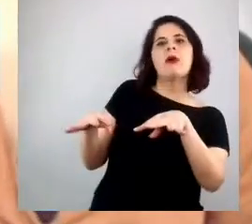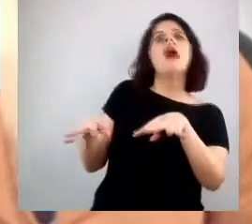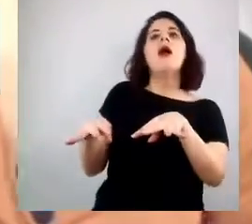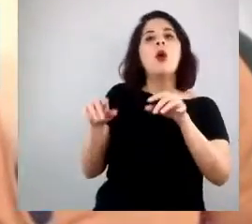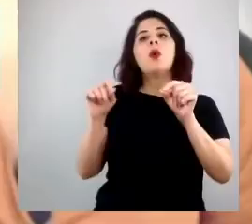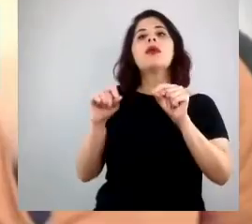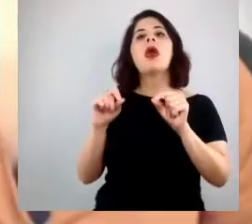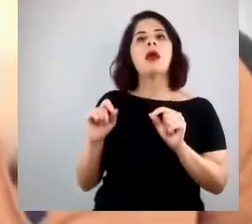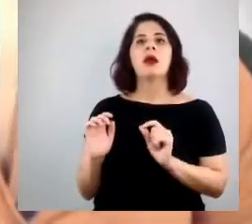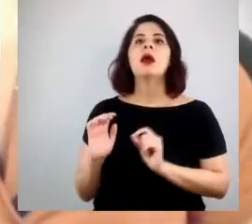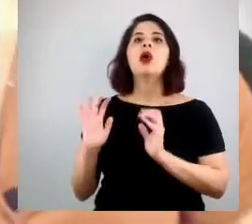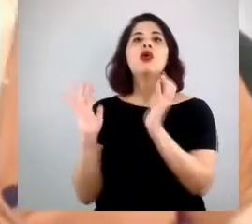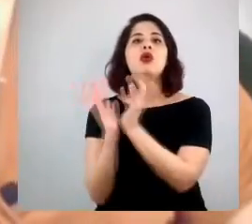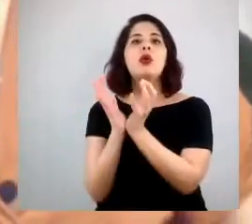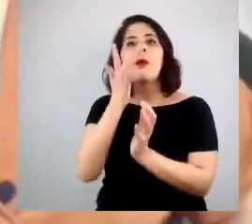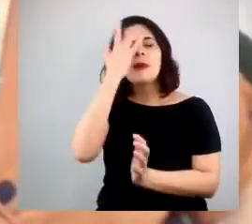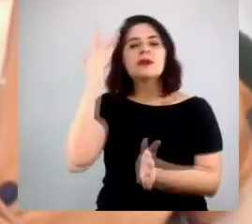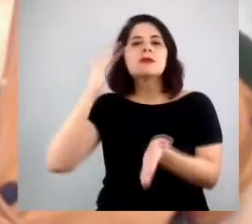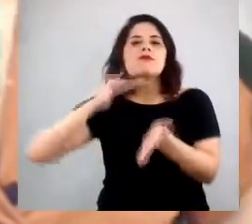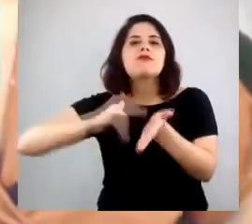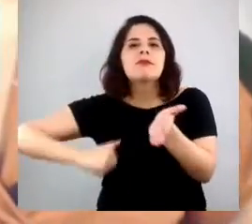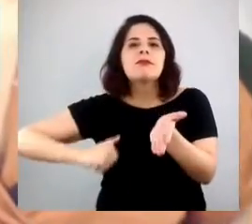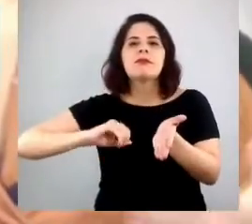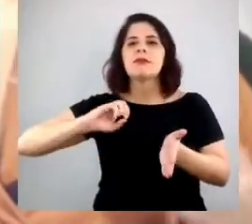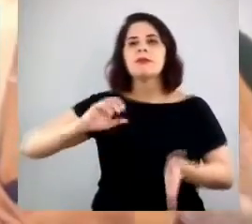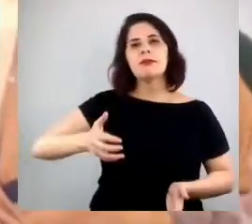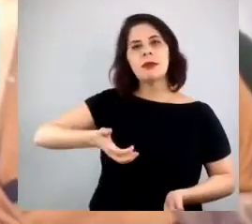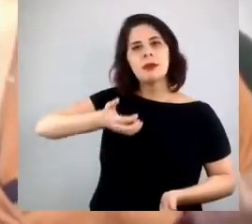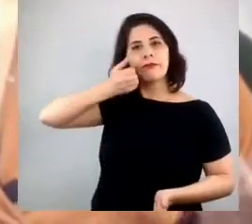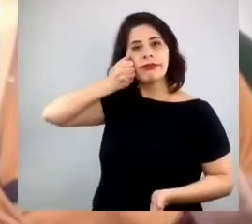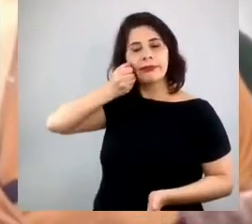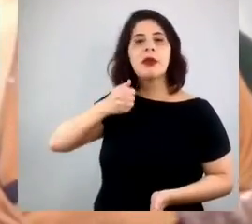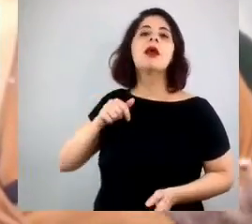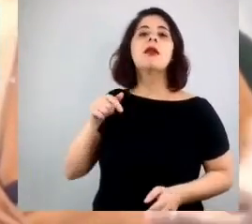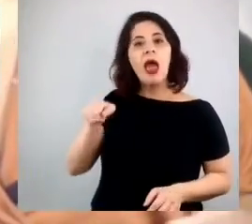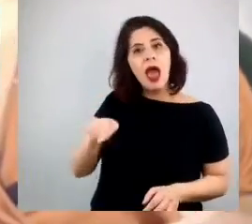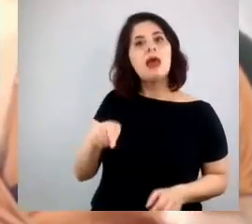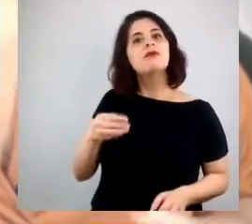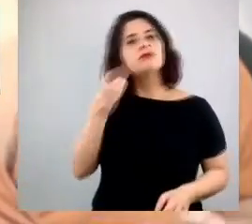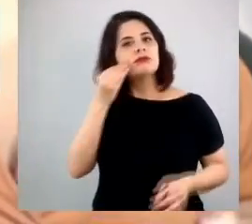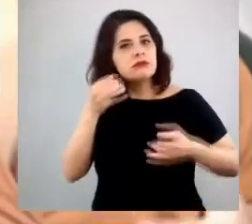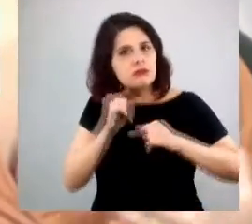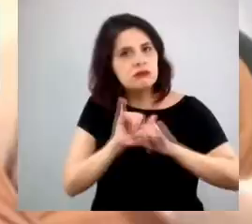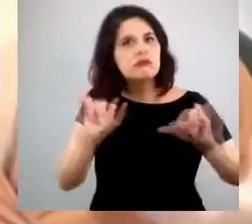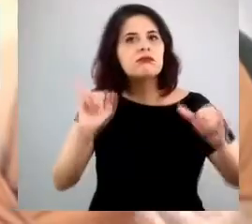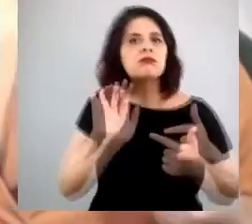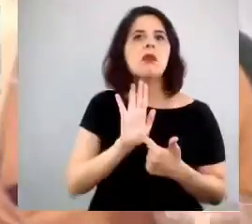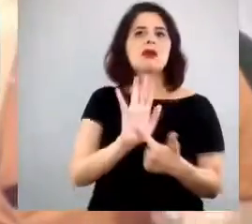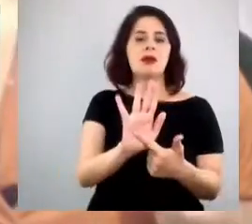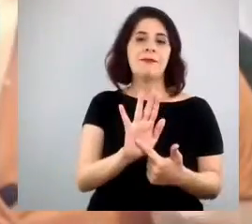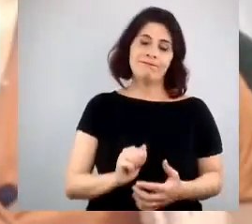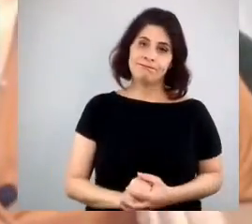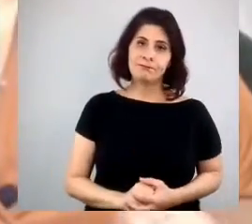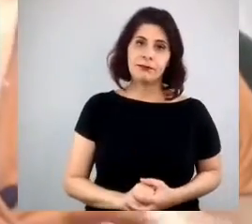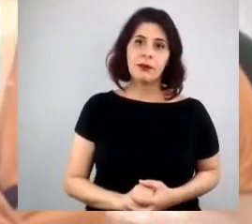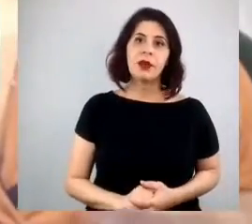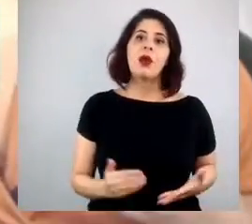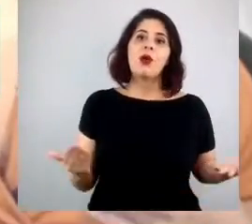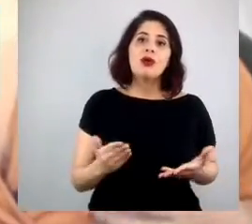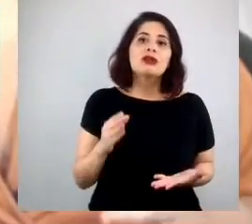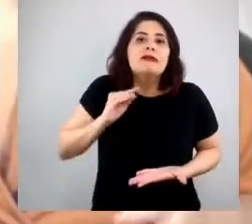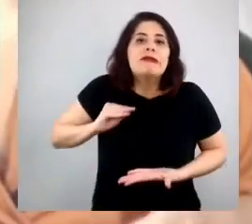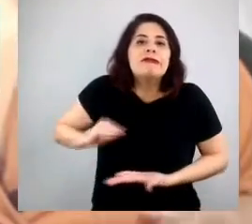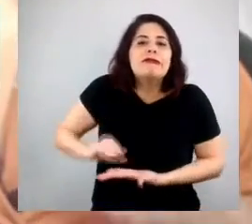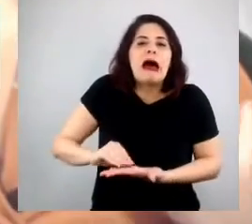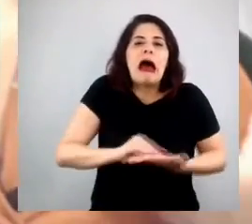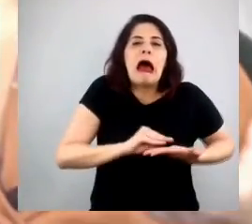ainda não contadas. E como reflexo dessa ausência, né, a gente vê que hoje apenas 1%